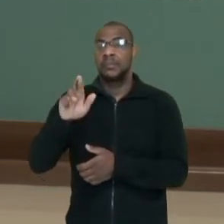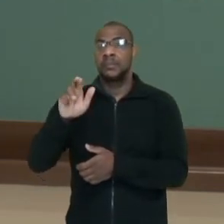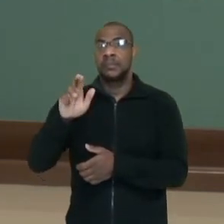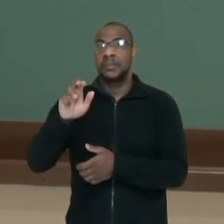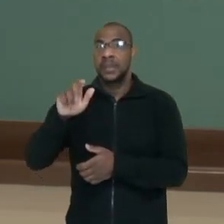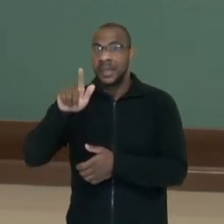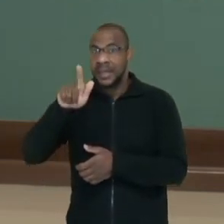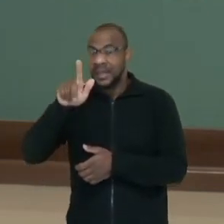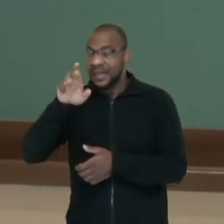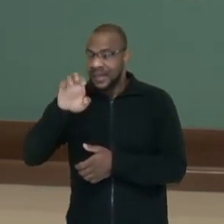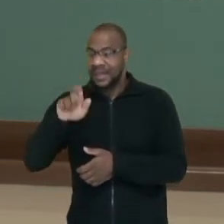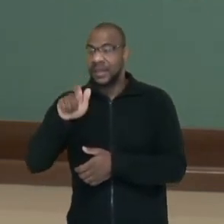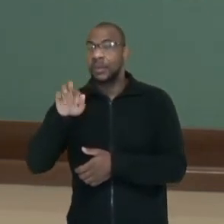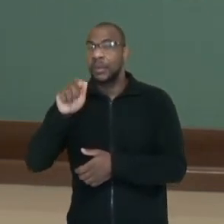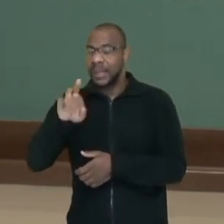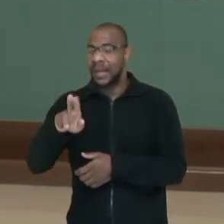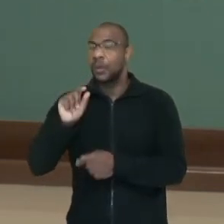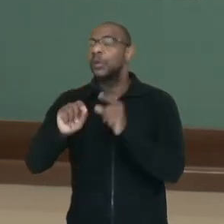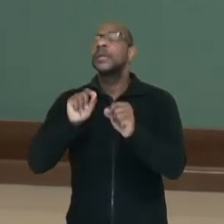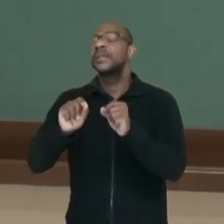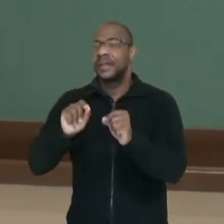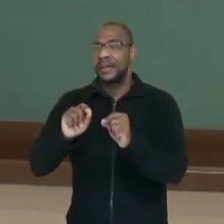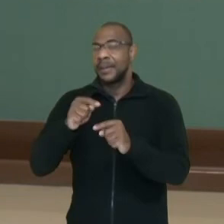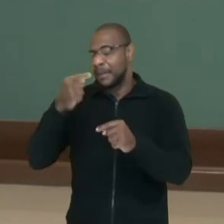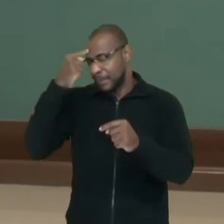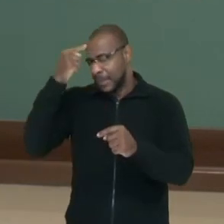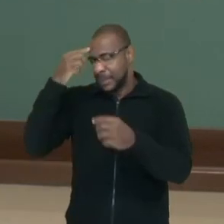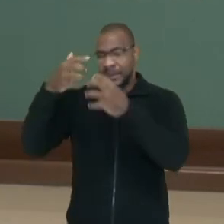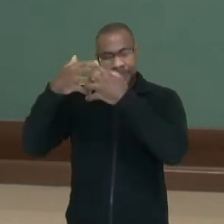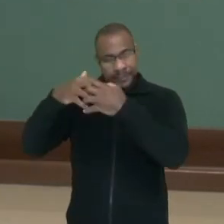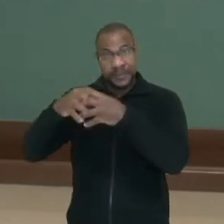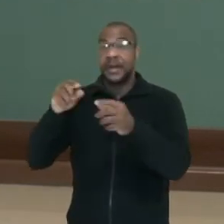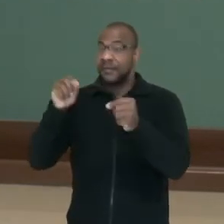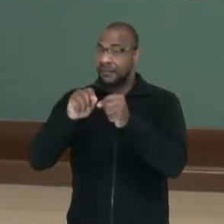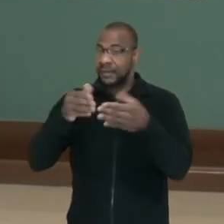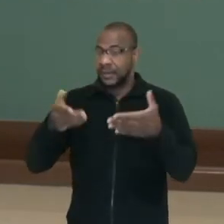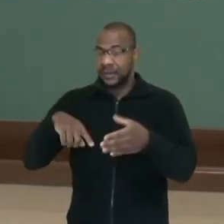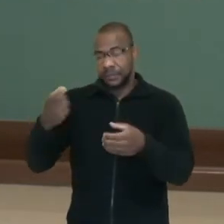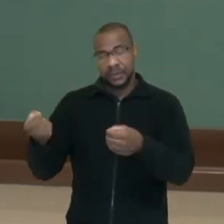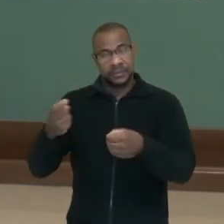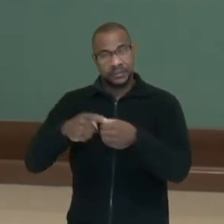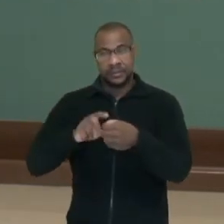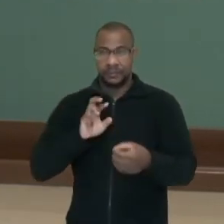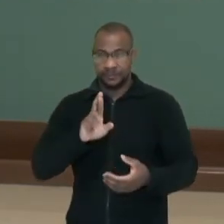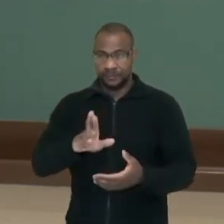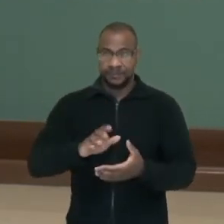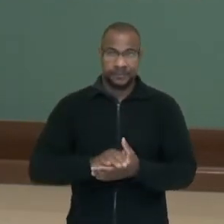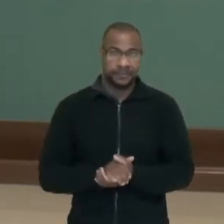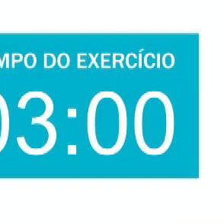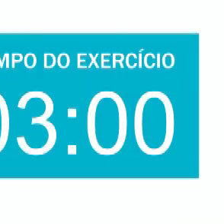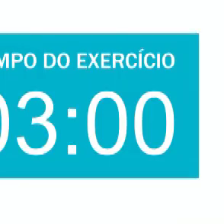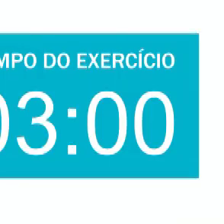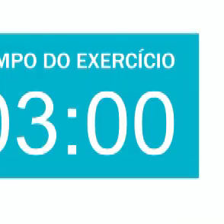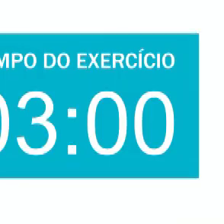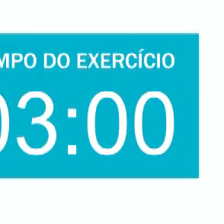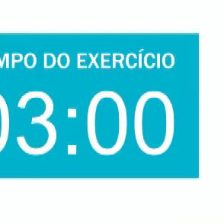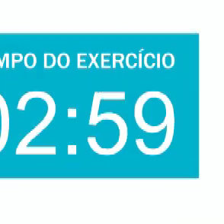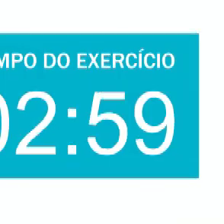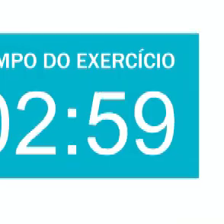regular. Eu vou deixar você pensar um pouquinho e determina tanto o ângulo central quanto o ângulo interno. Já volto.